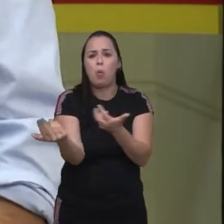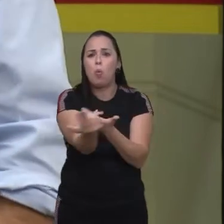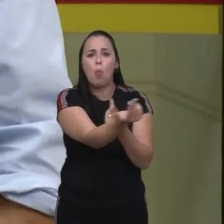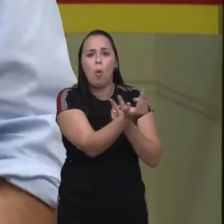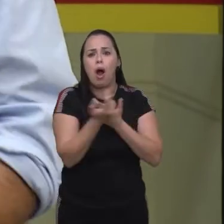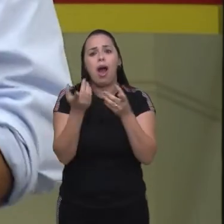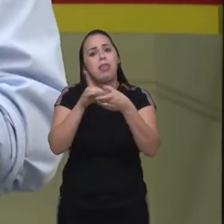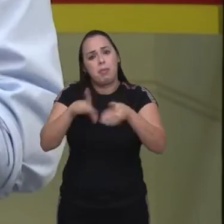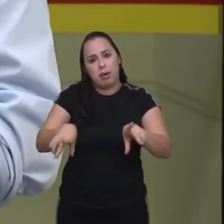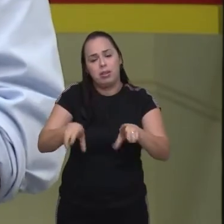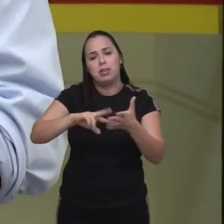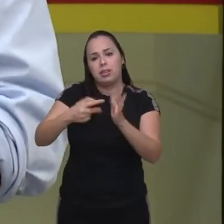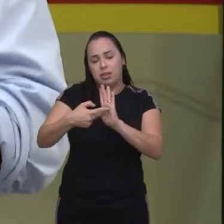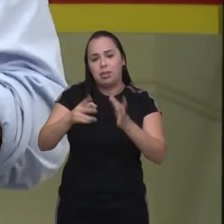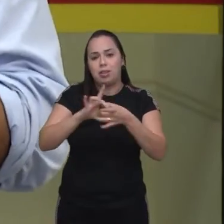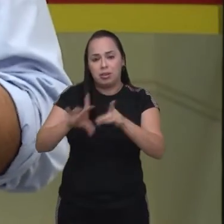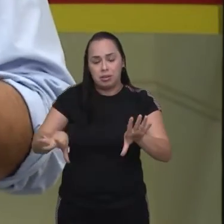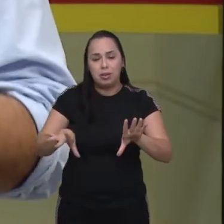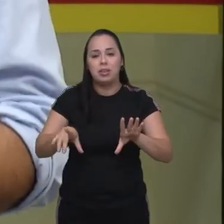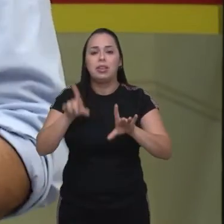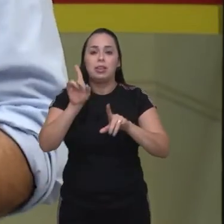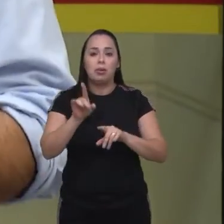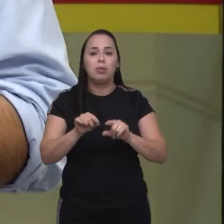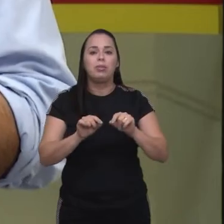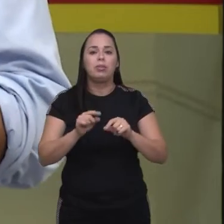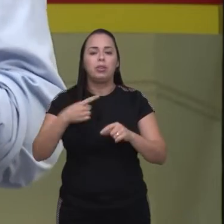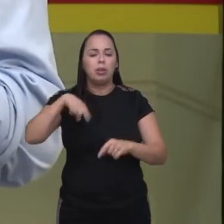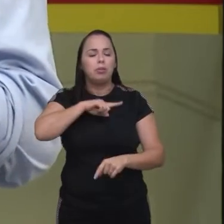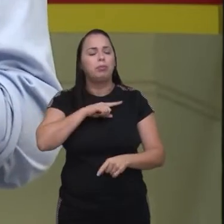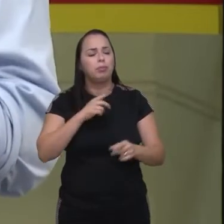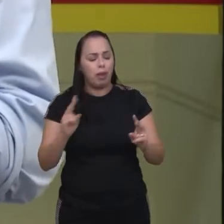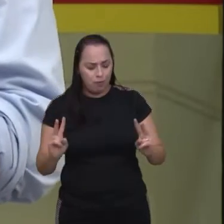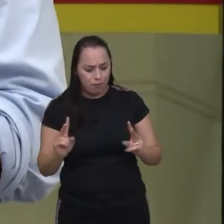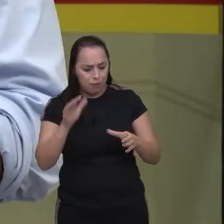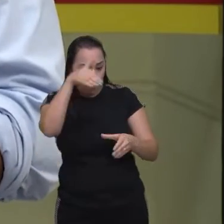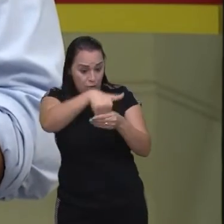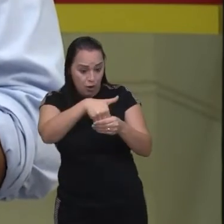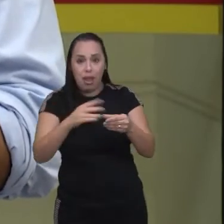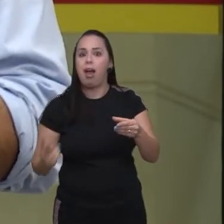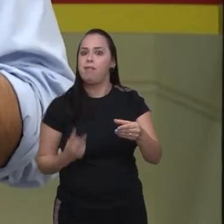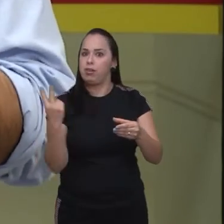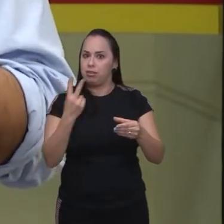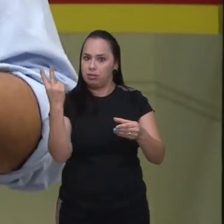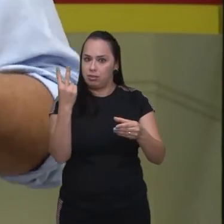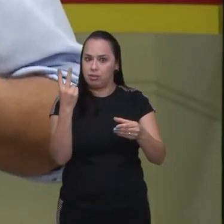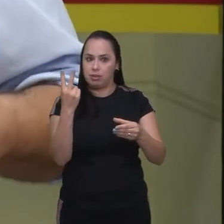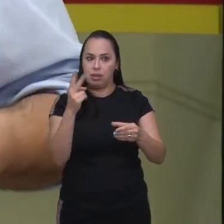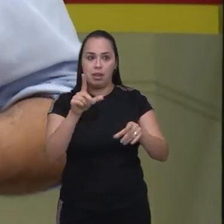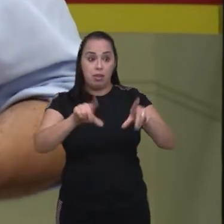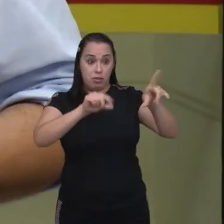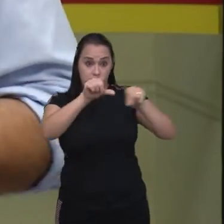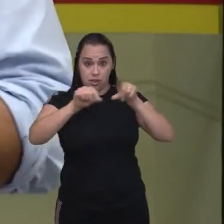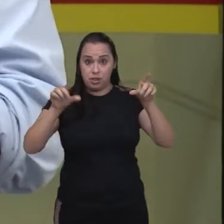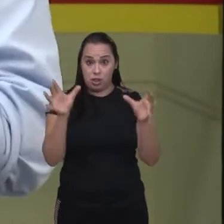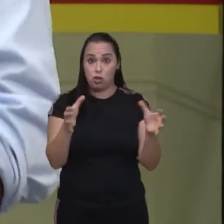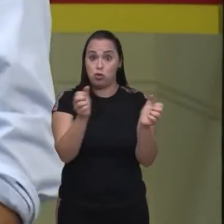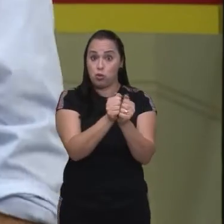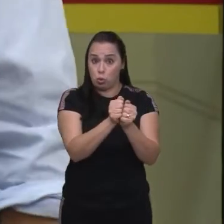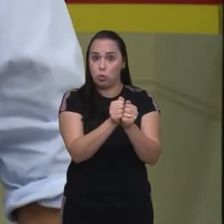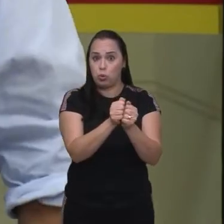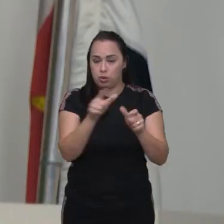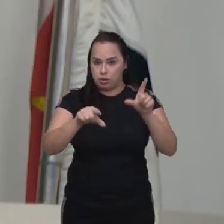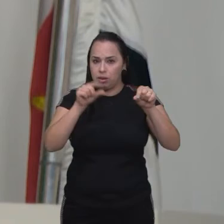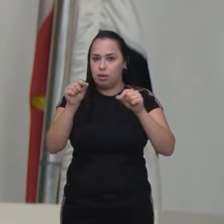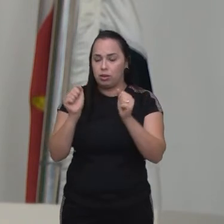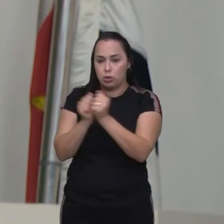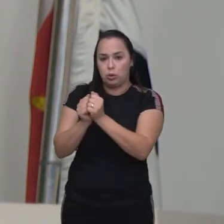um igualzinho. A democracia é isso, cada voto vale um. Então a gente tem que dar valor ao nosso voto, que quem decide é a coletividade, mas cada voto